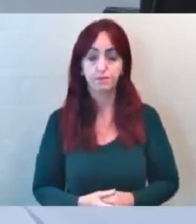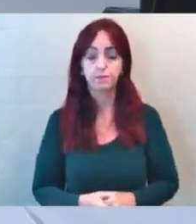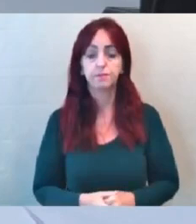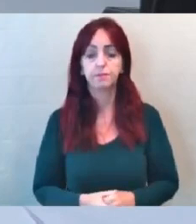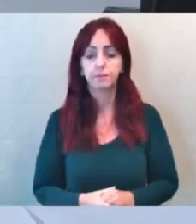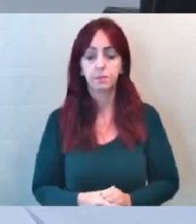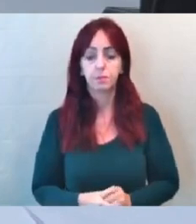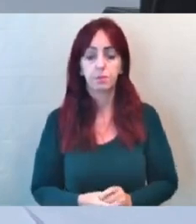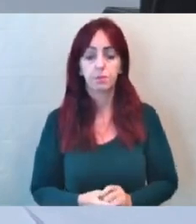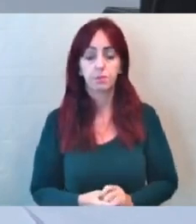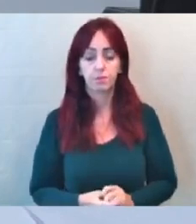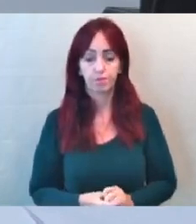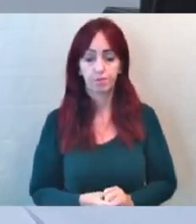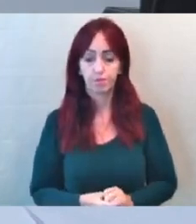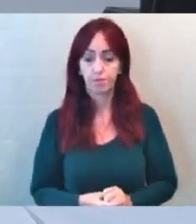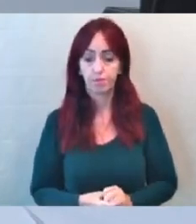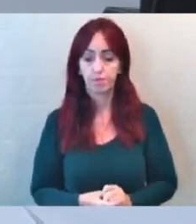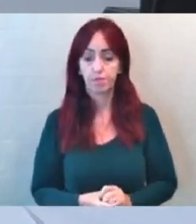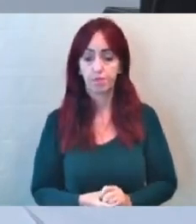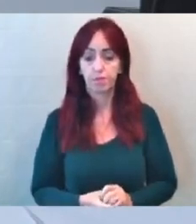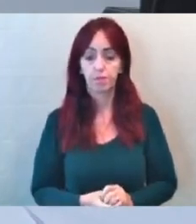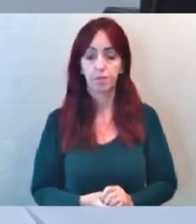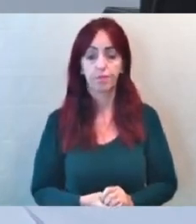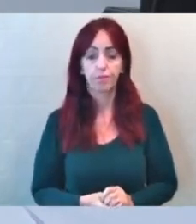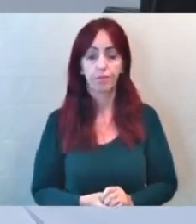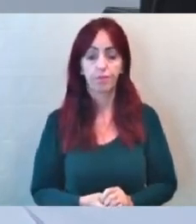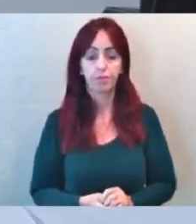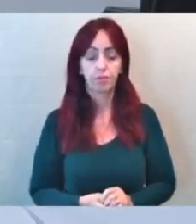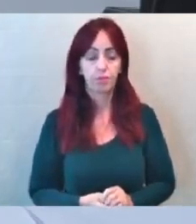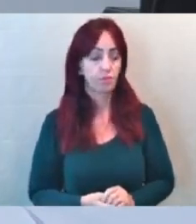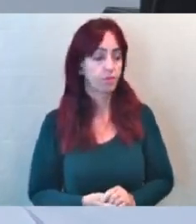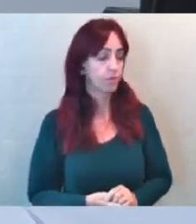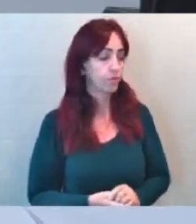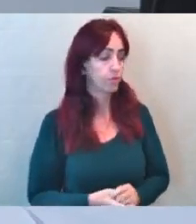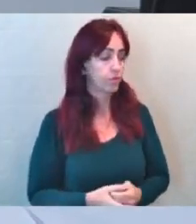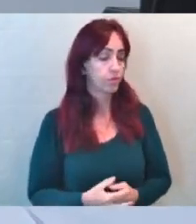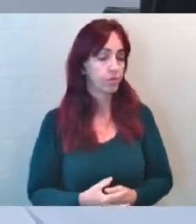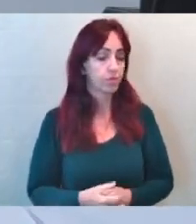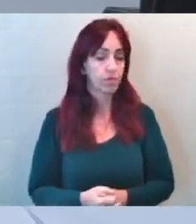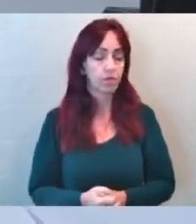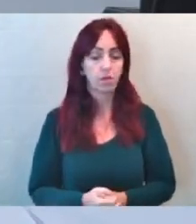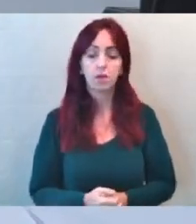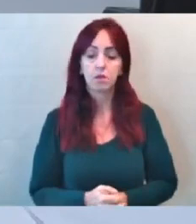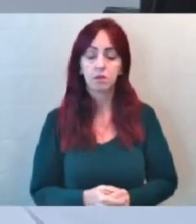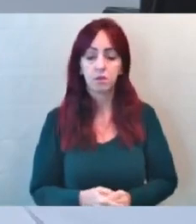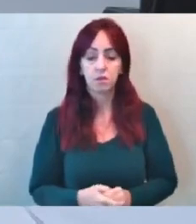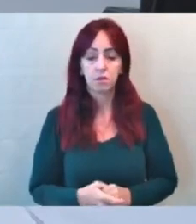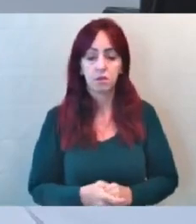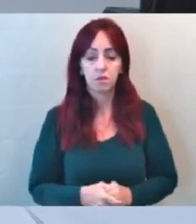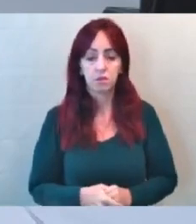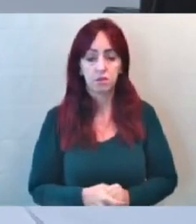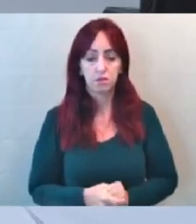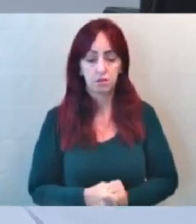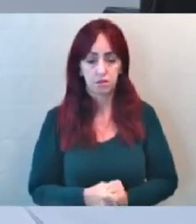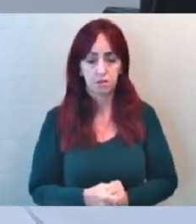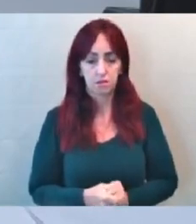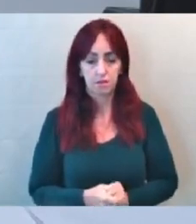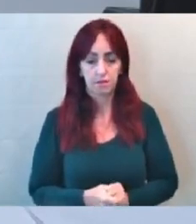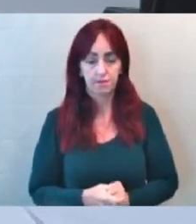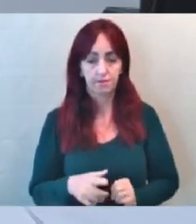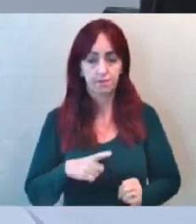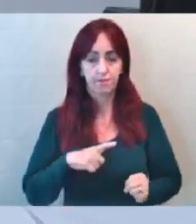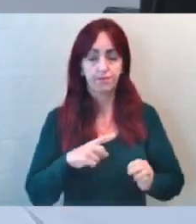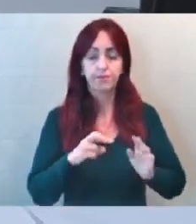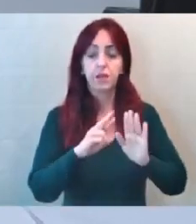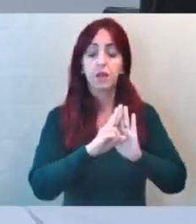tenho um requerimento, que é o 2661 de 2023, onde a Sumob explicou que os cascos dos cartões da BH